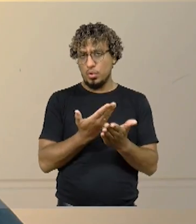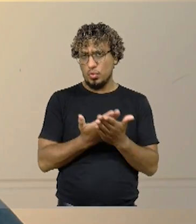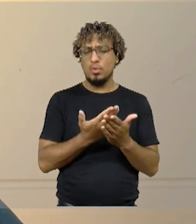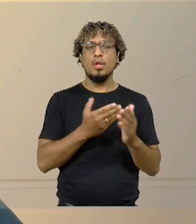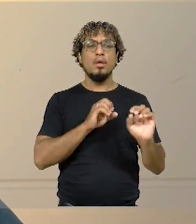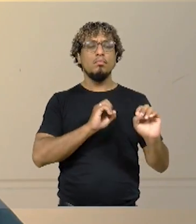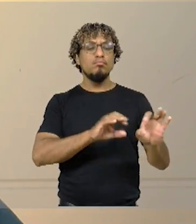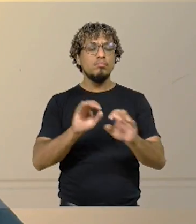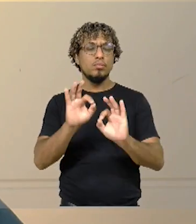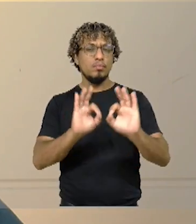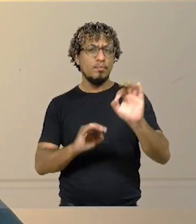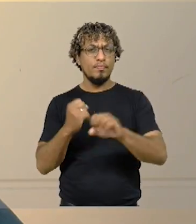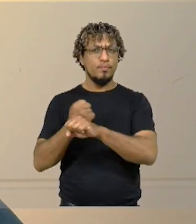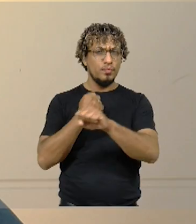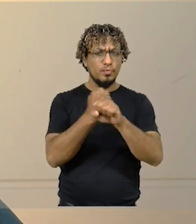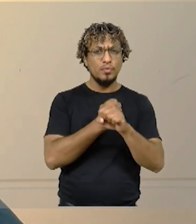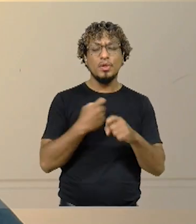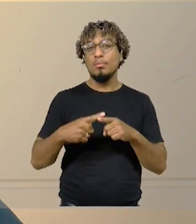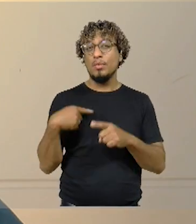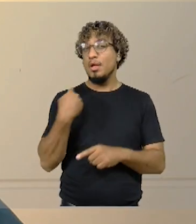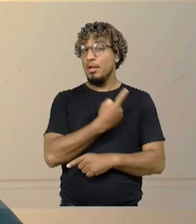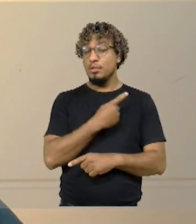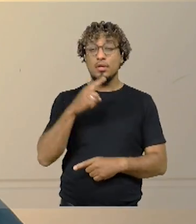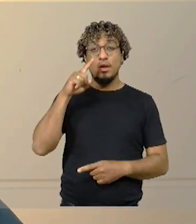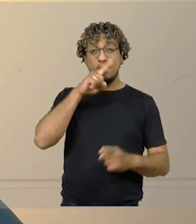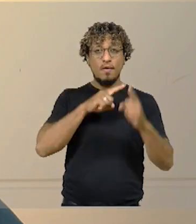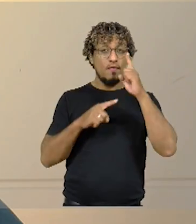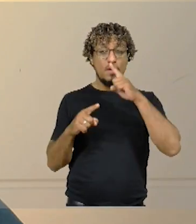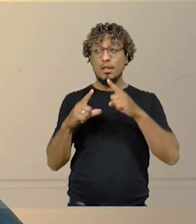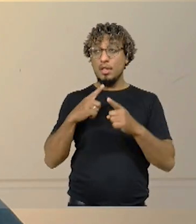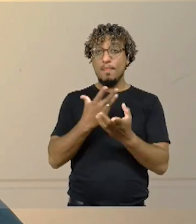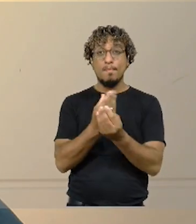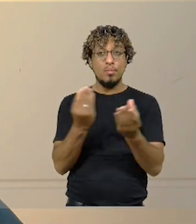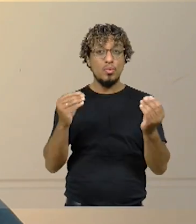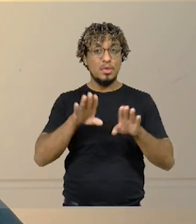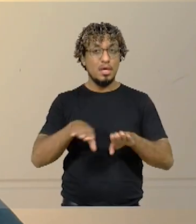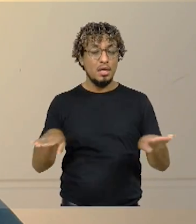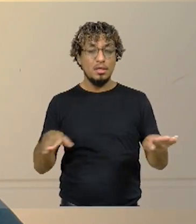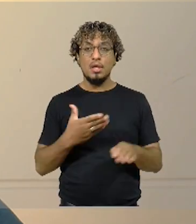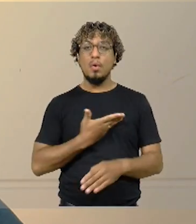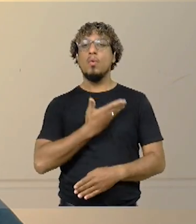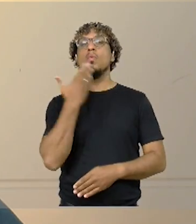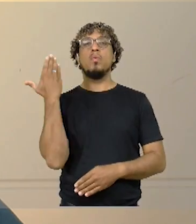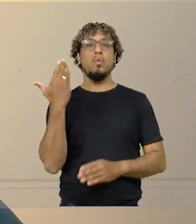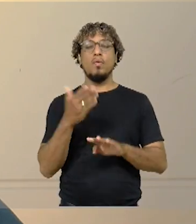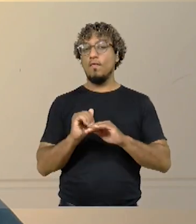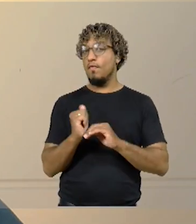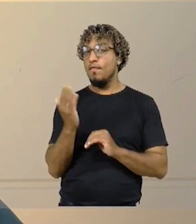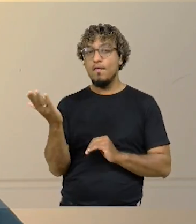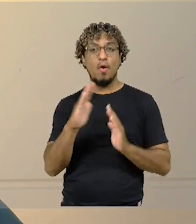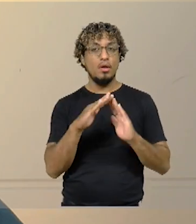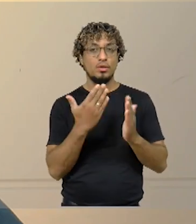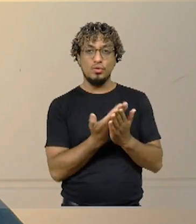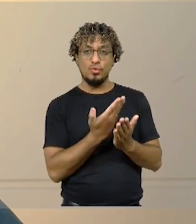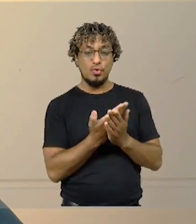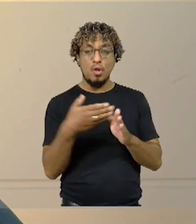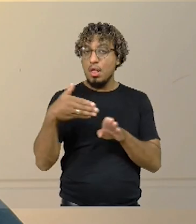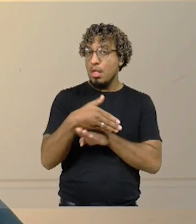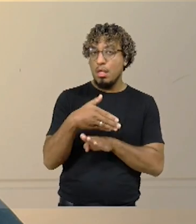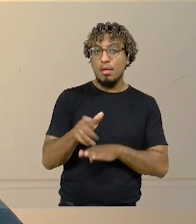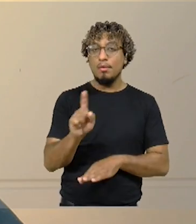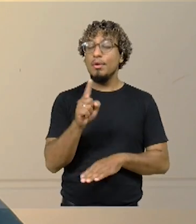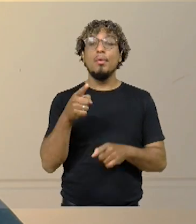escolar. Sim, nós defendemos um currículo escolar que tem as disciplinas, todas as disciplinas. Nós somos inclusive contrário,